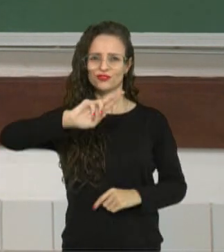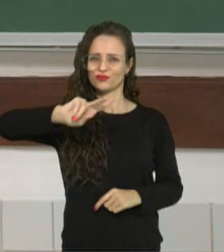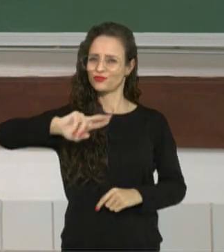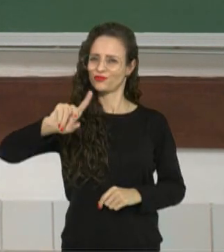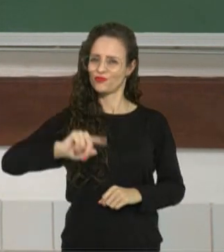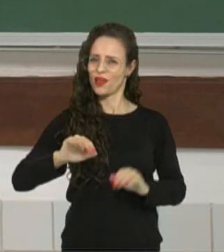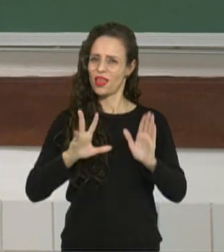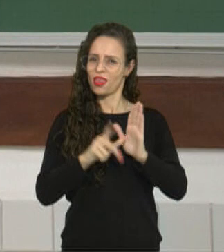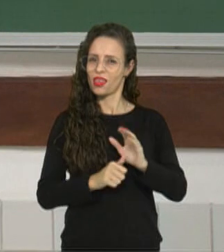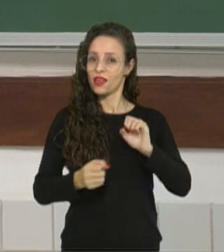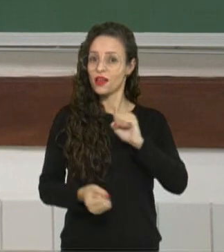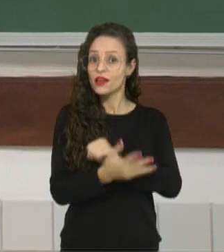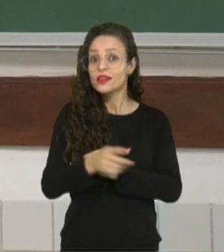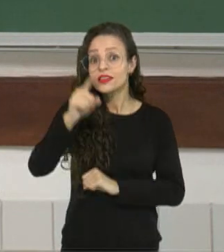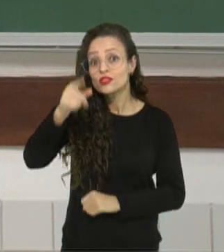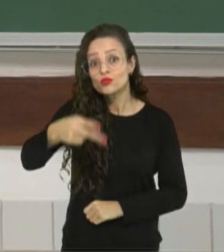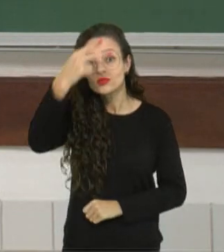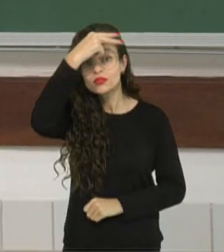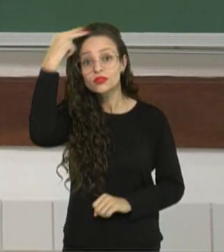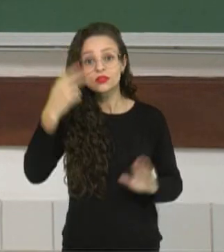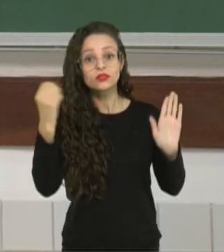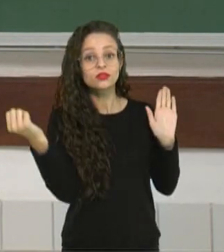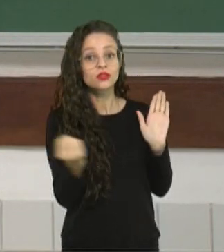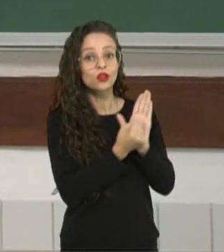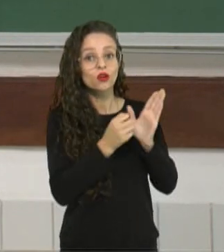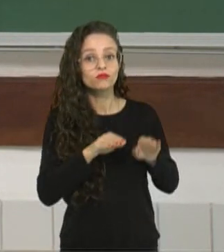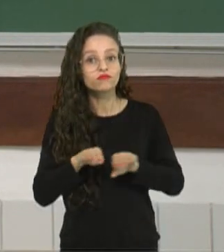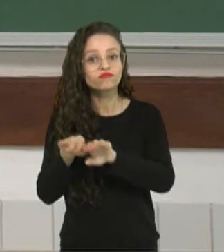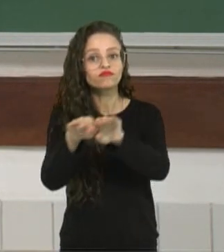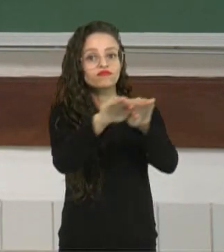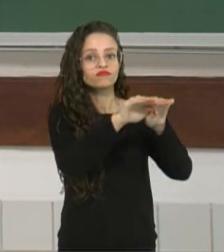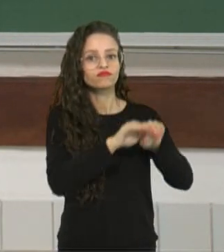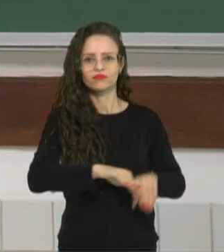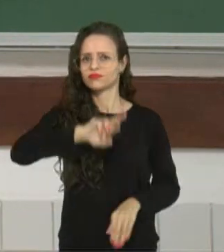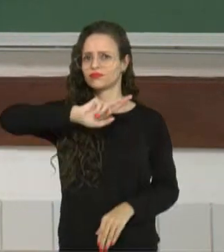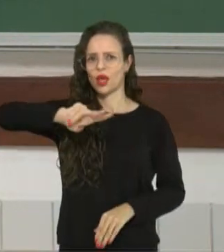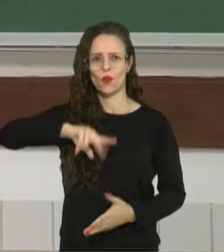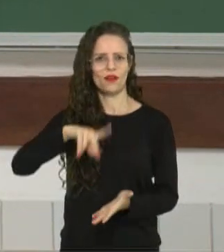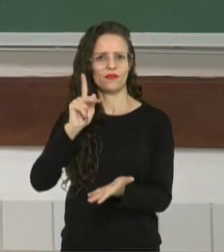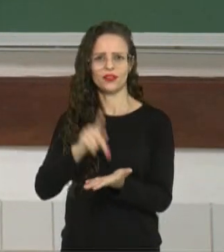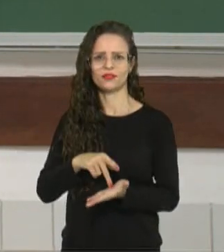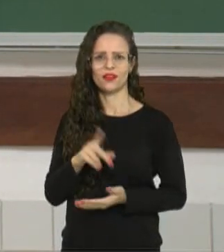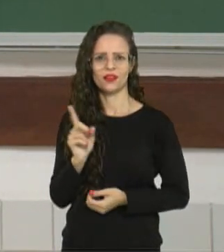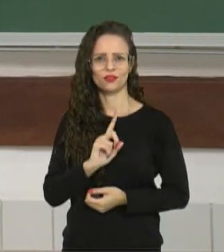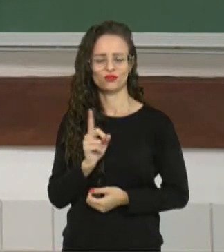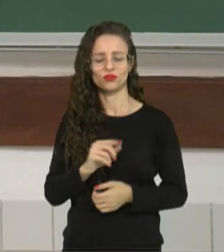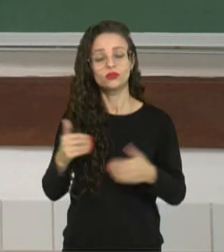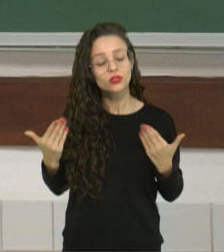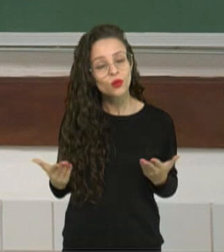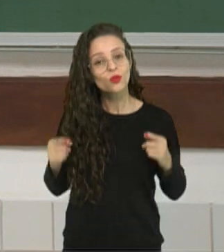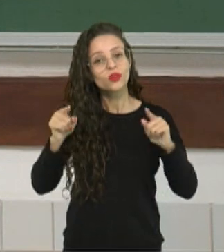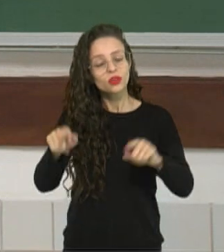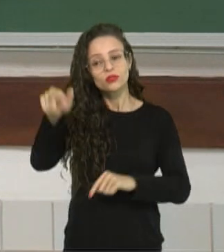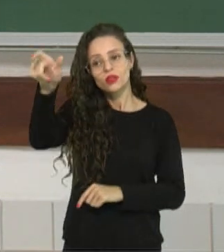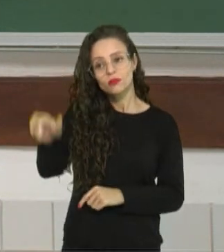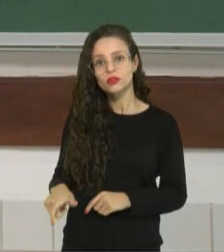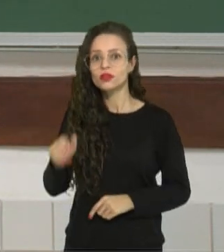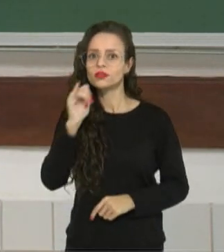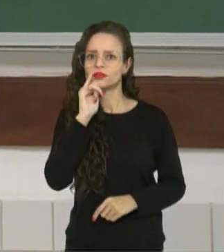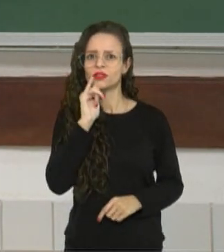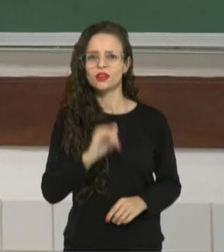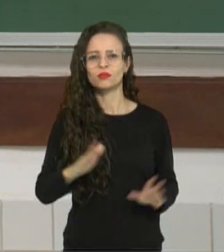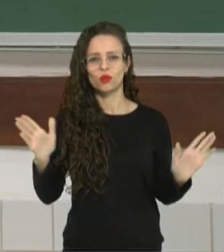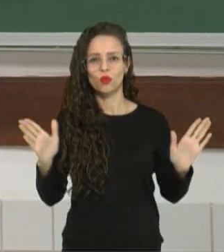noção estereotipada. Isso é uma noção homogênea, que não corresponde à realidade. Isso faz com que os indivíduos, por exemplo,